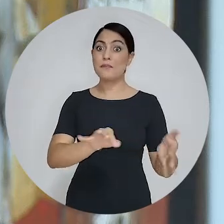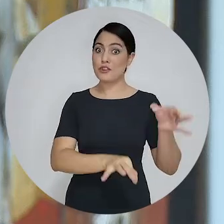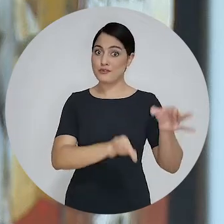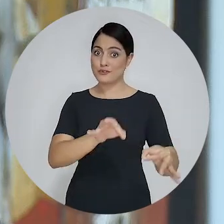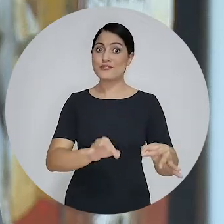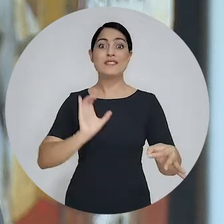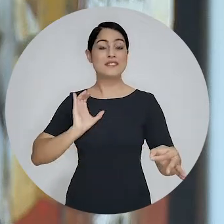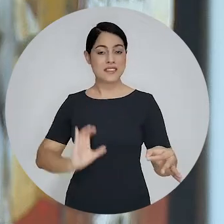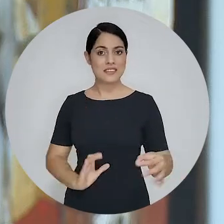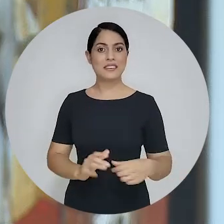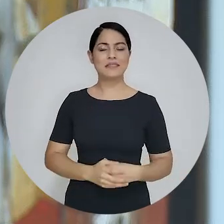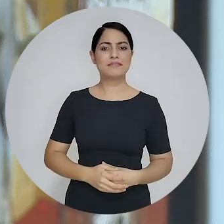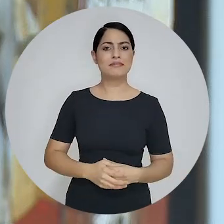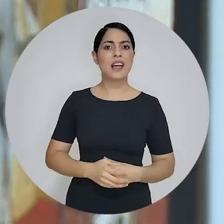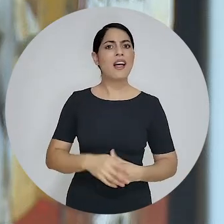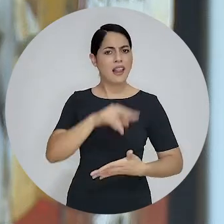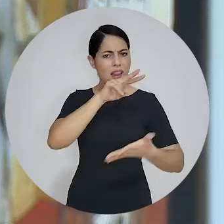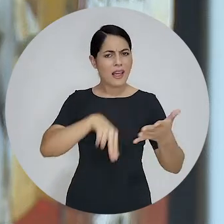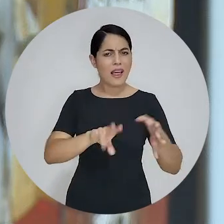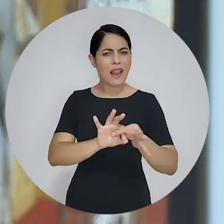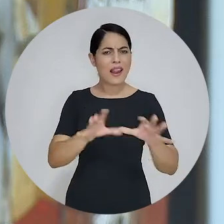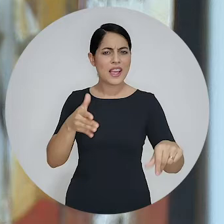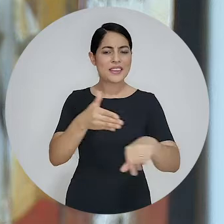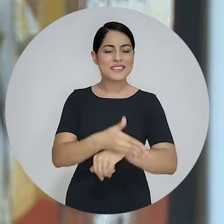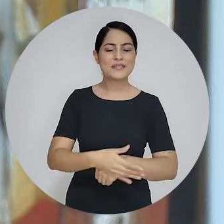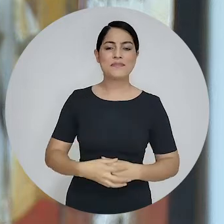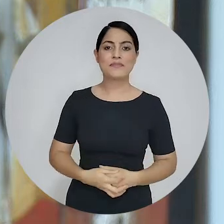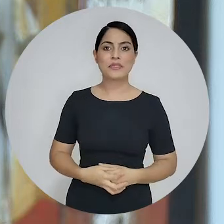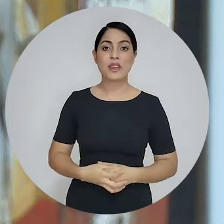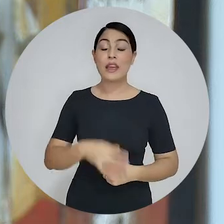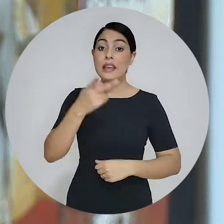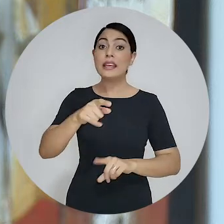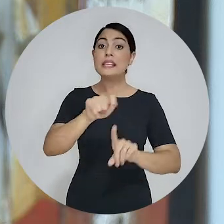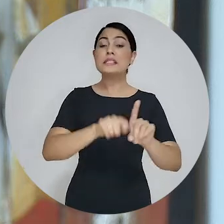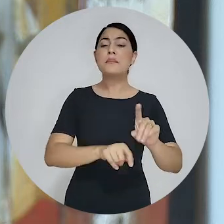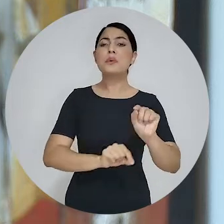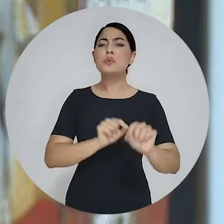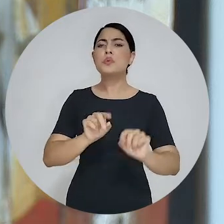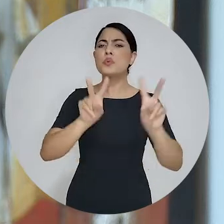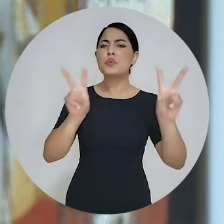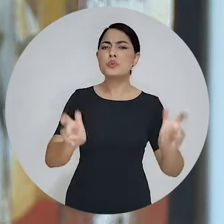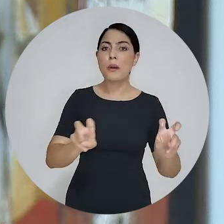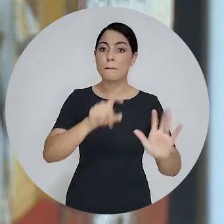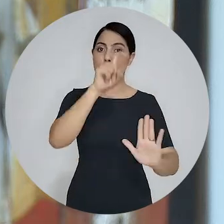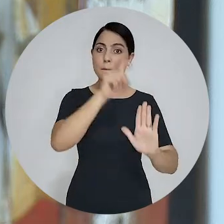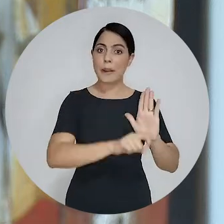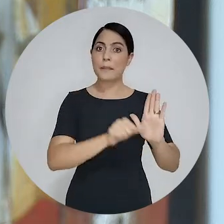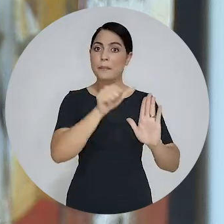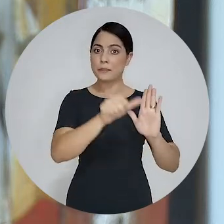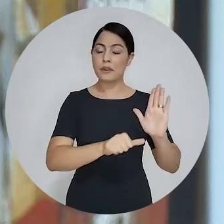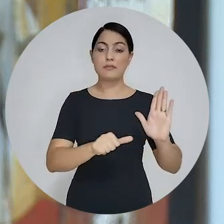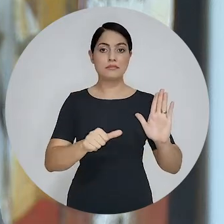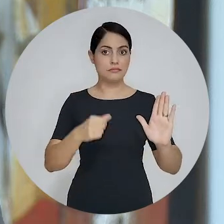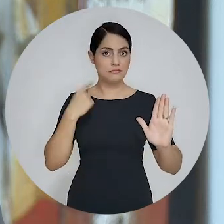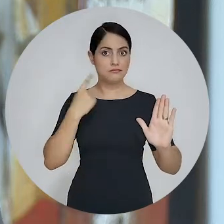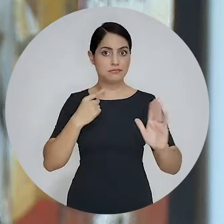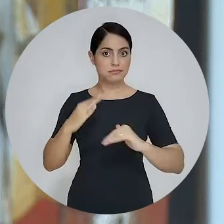disponível para leitura. A publicação deste mês destaca a reforma tributária e a tributação da